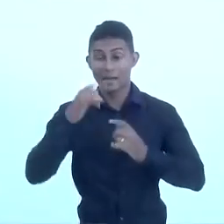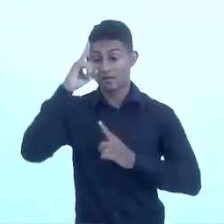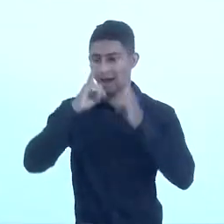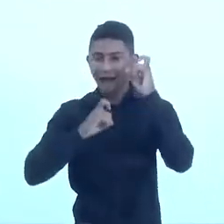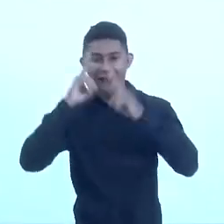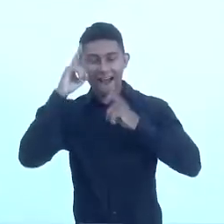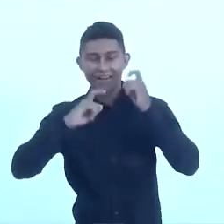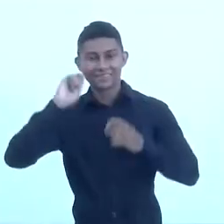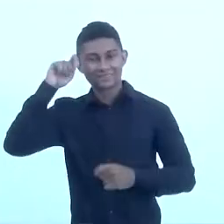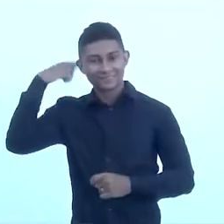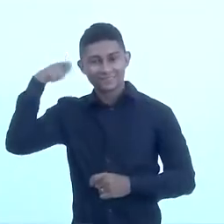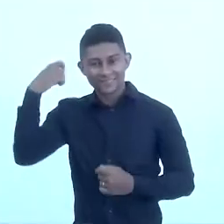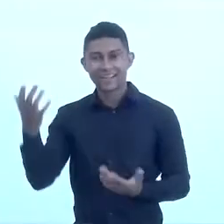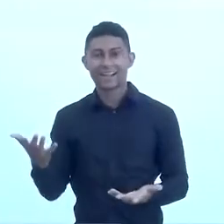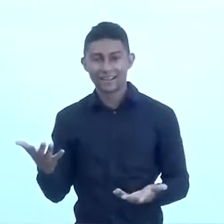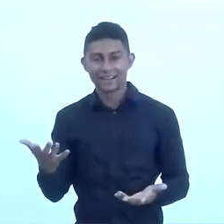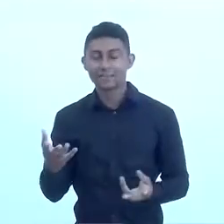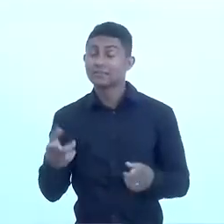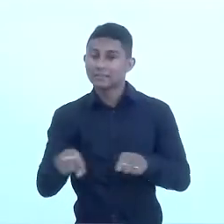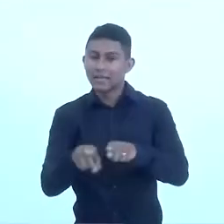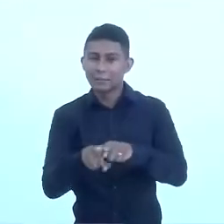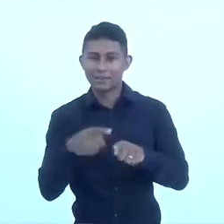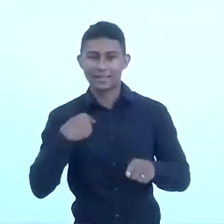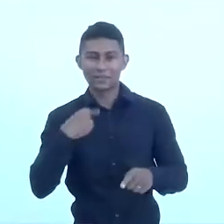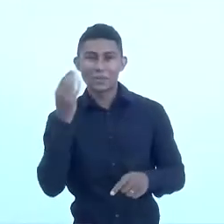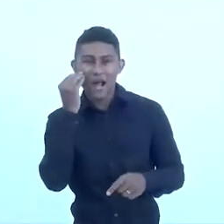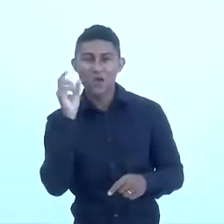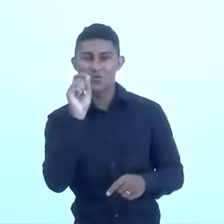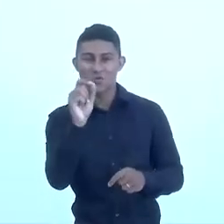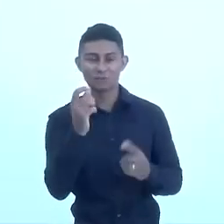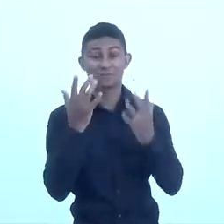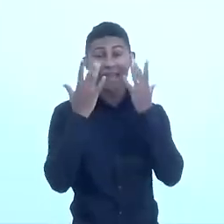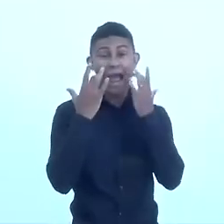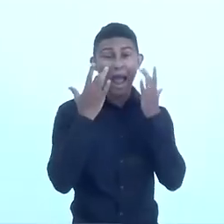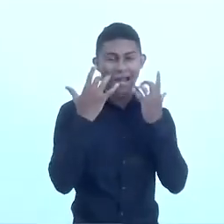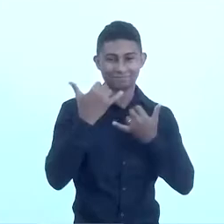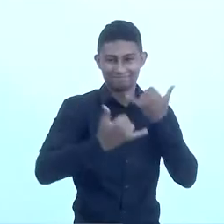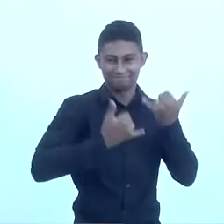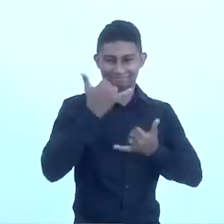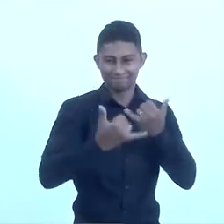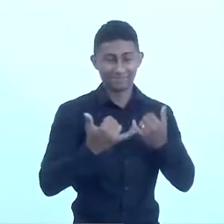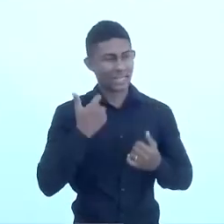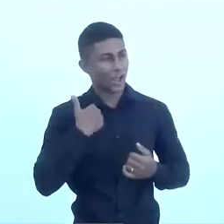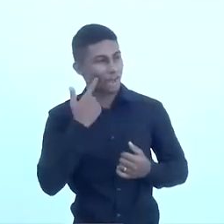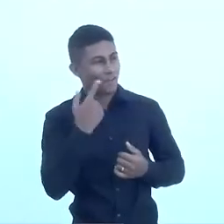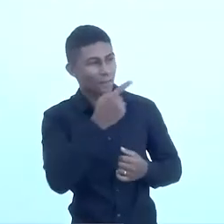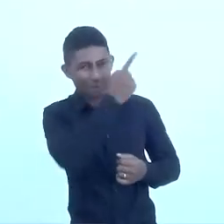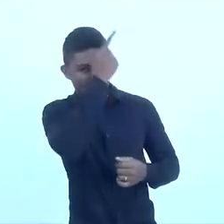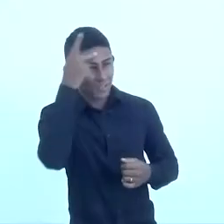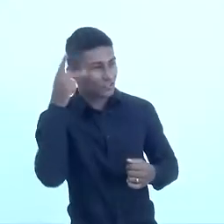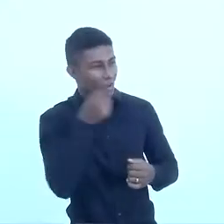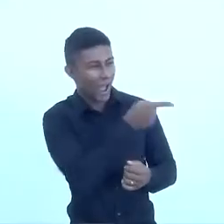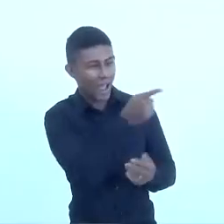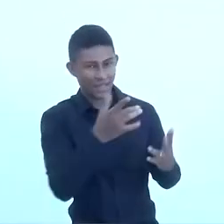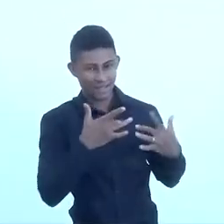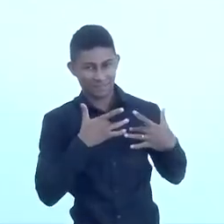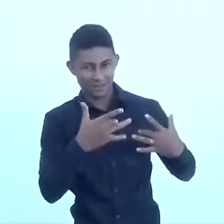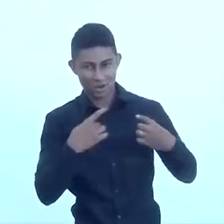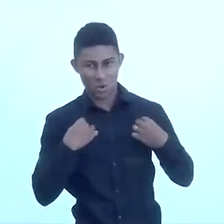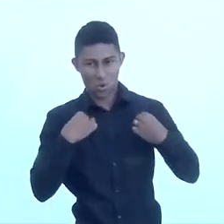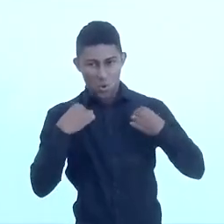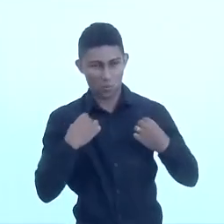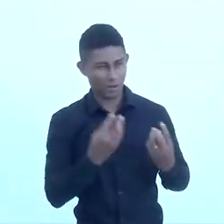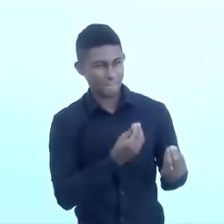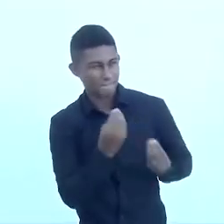fazia ingresso, comprava, pagava. Procurava alguém que doasse roupas no armarinho,